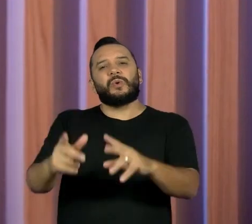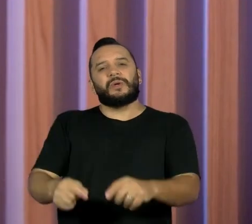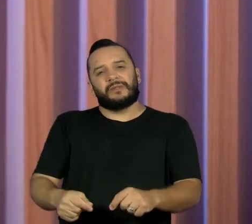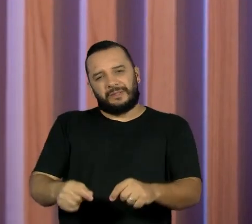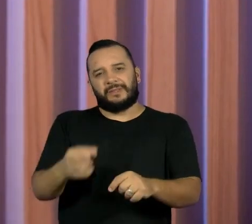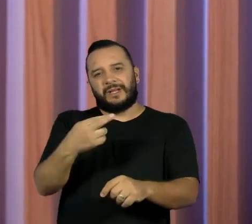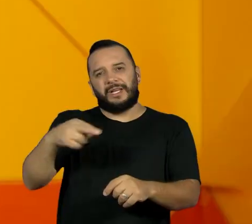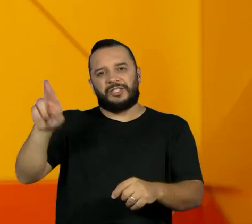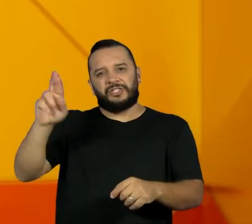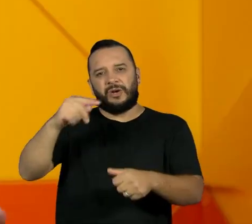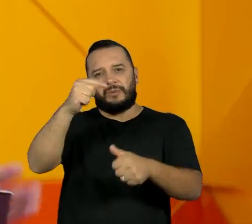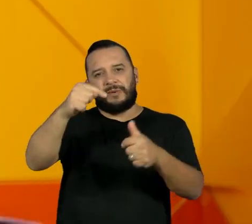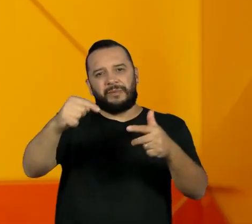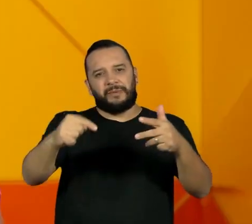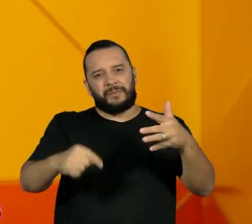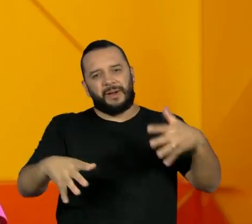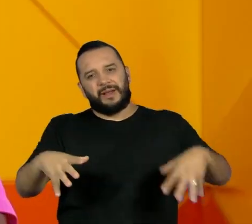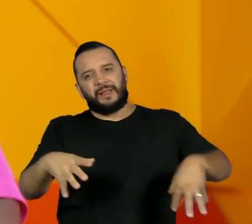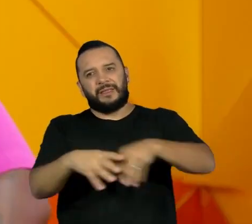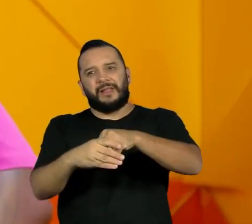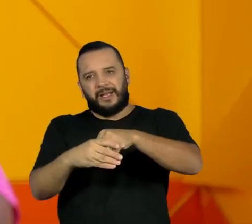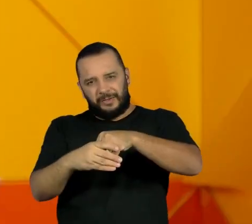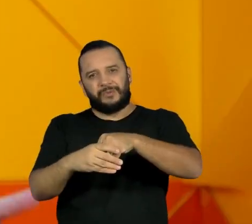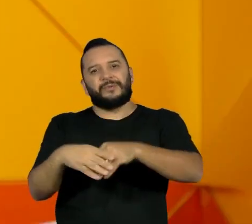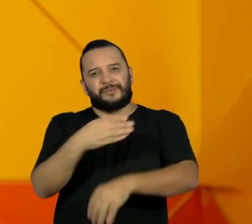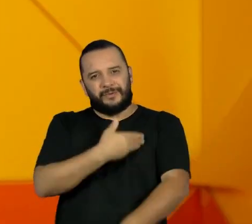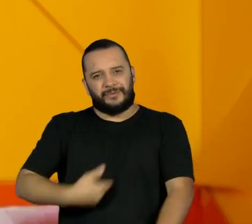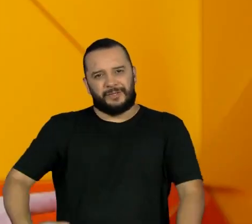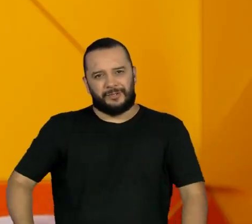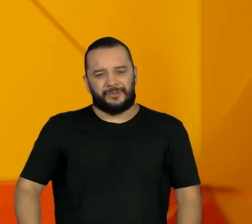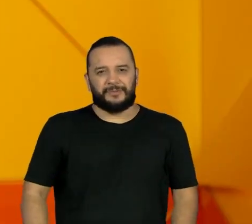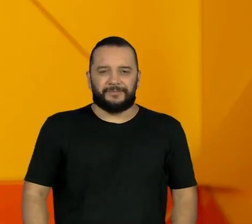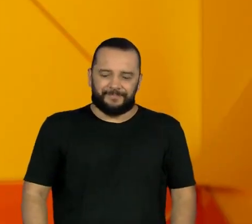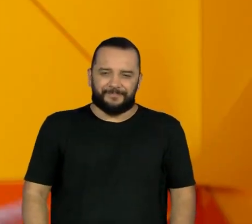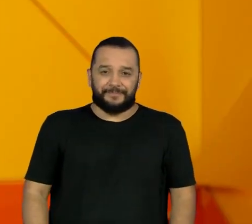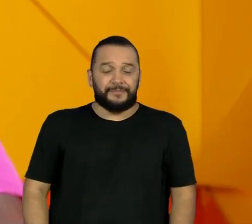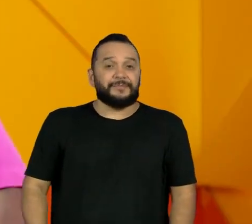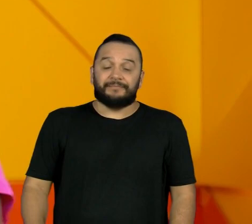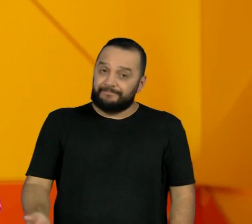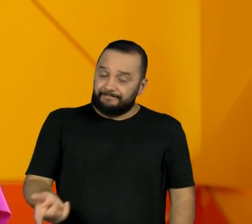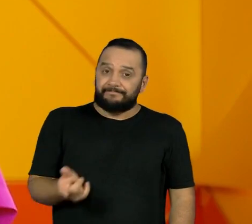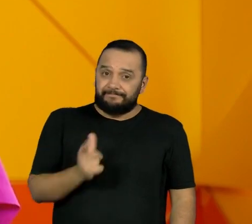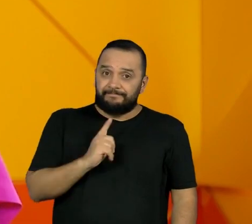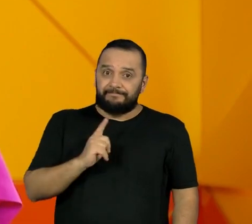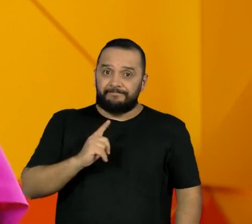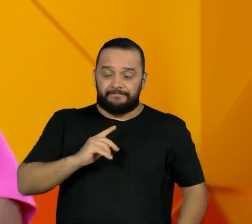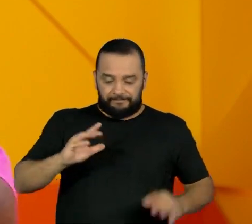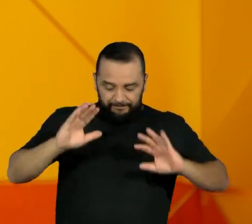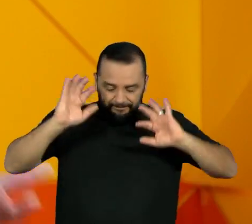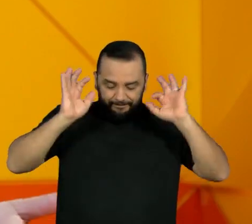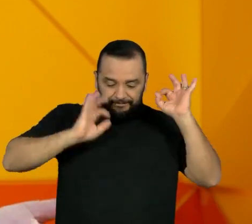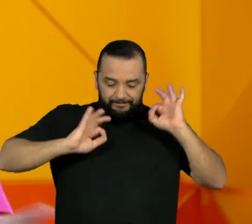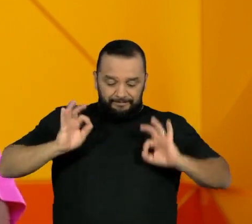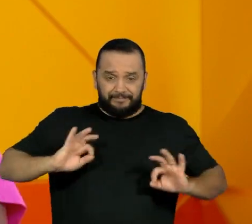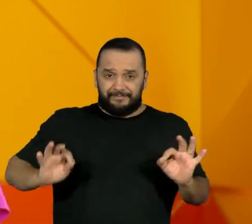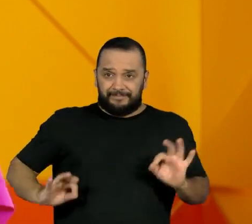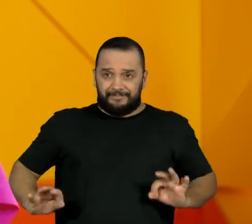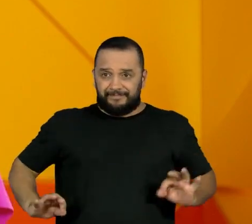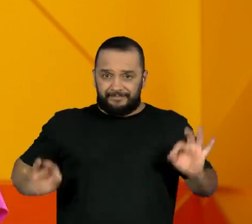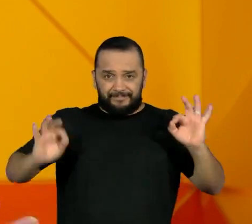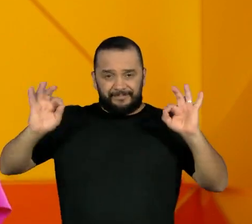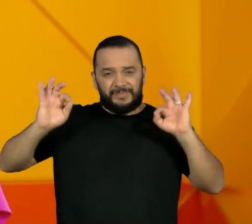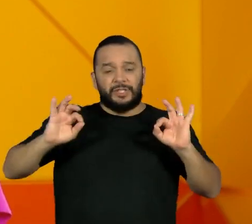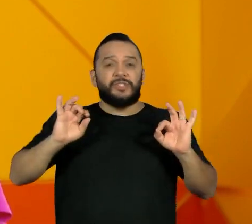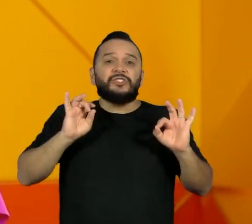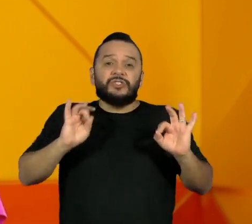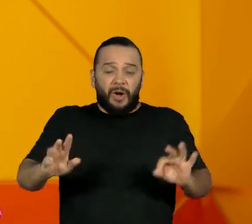né? Todas devem fazer parte. A indumentária é muito mais do que uma roupa para se vestir ou para se sentir